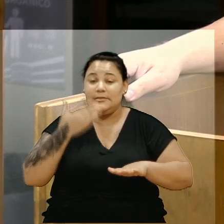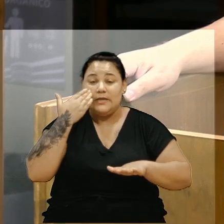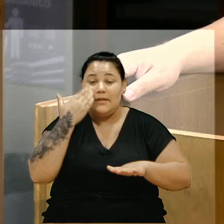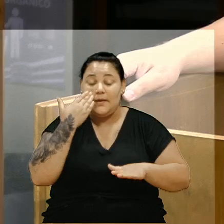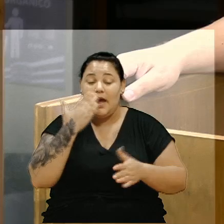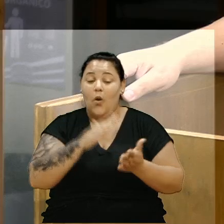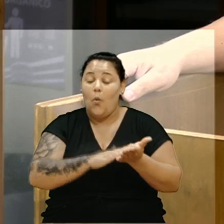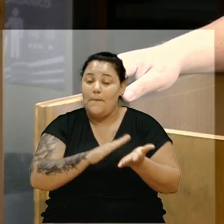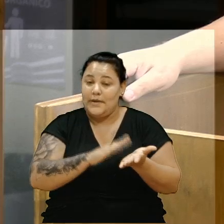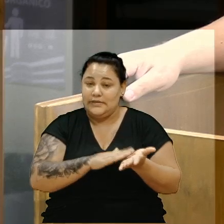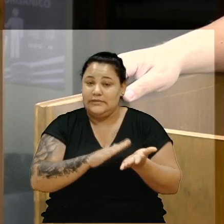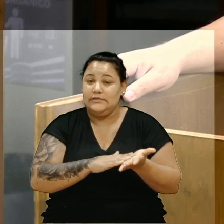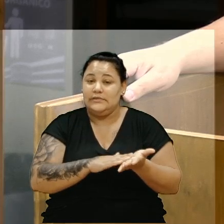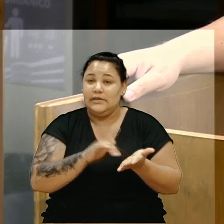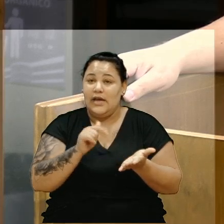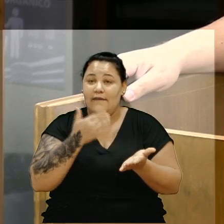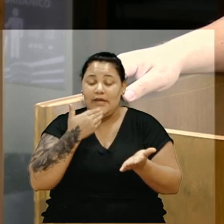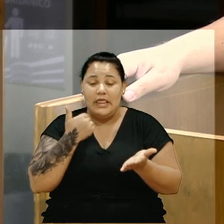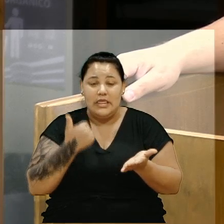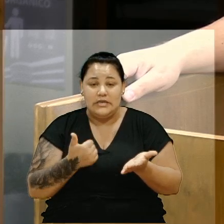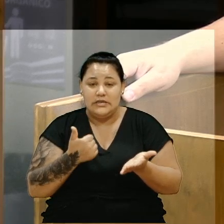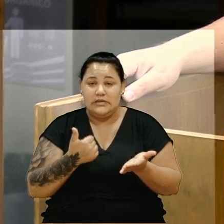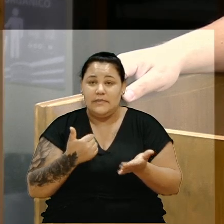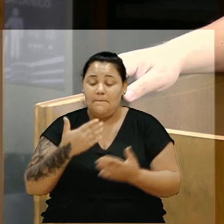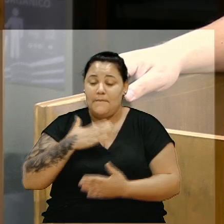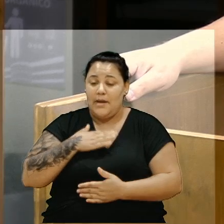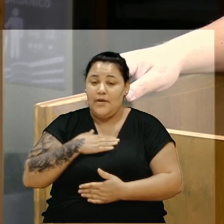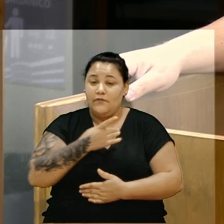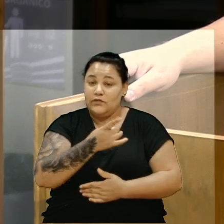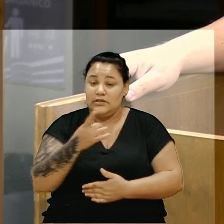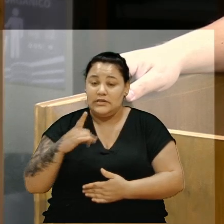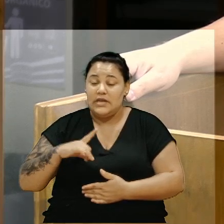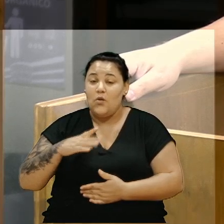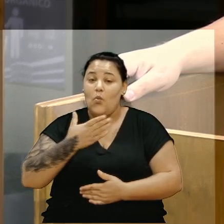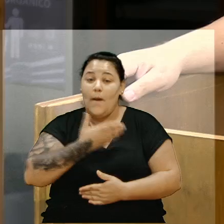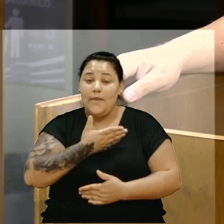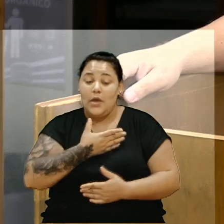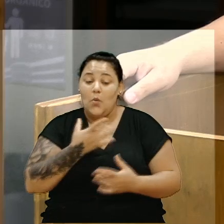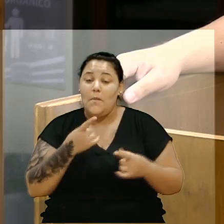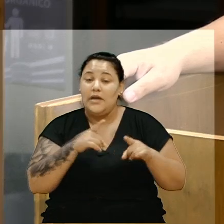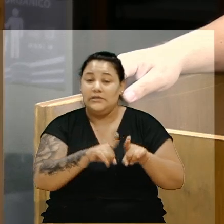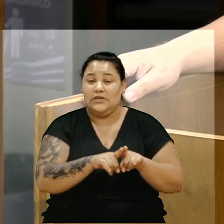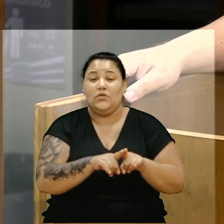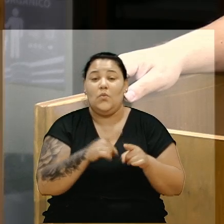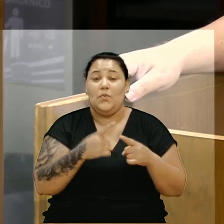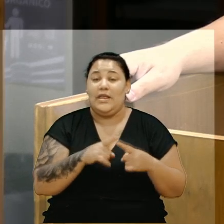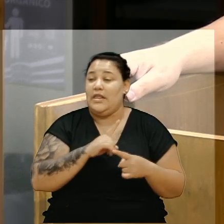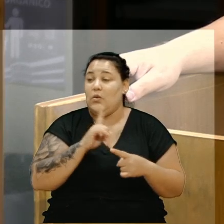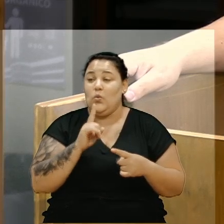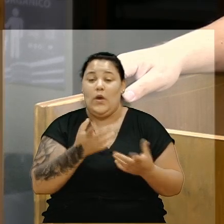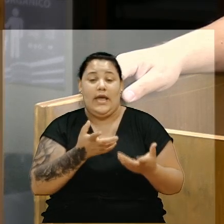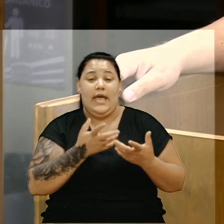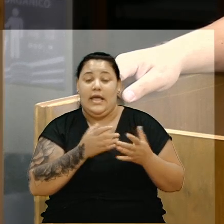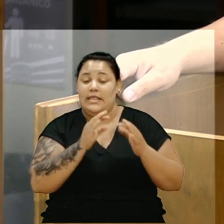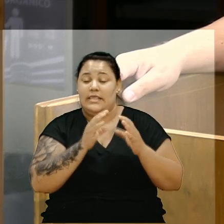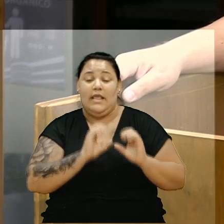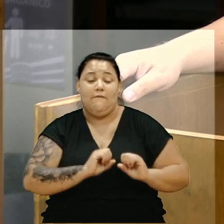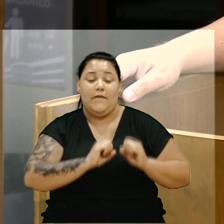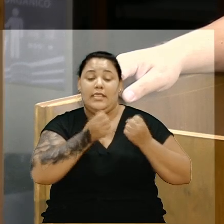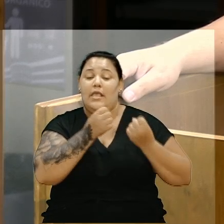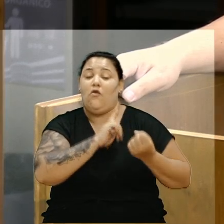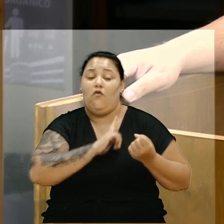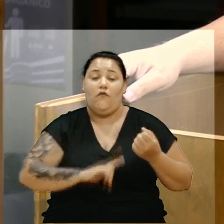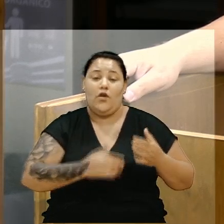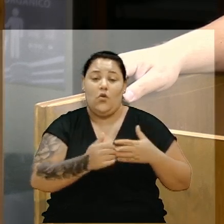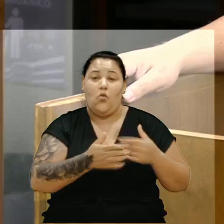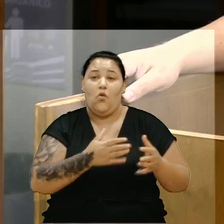válida. E da minha parte, vocês têm um parceiro, porque eu não vou aqui simplesmente defender o governo a qualquer custo, mas eu